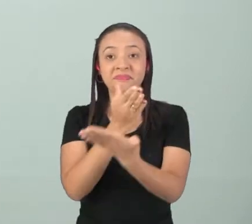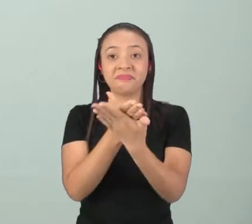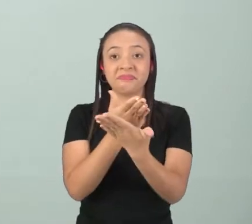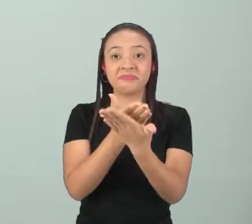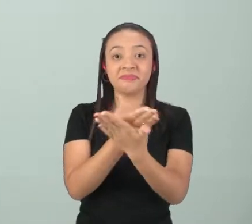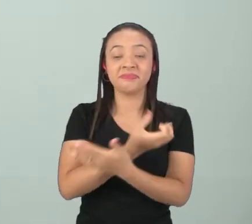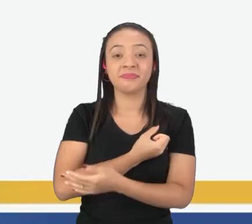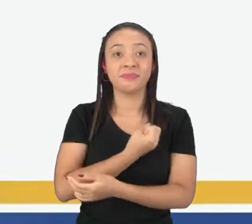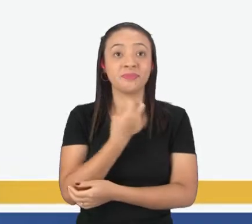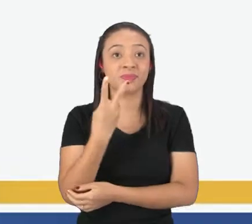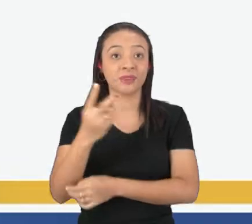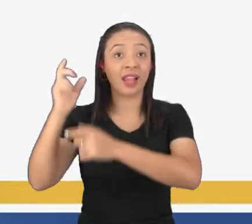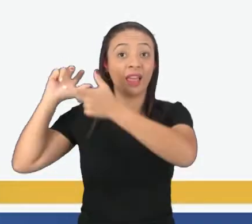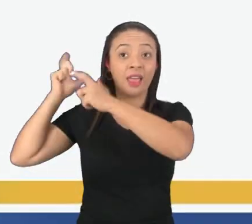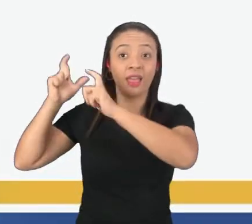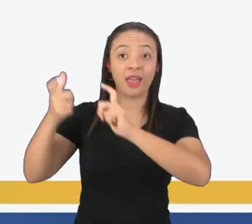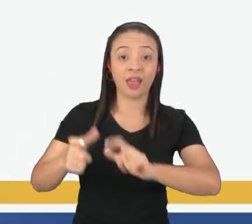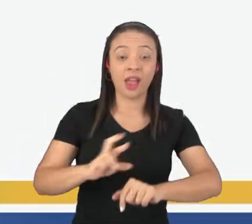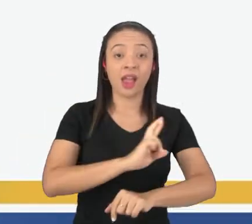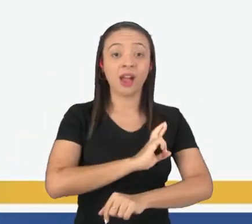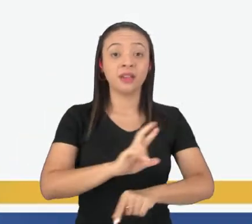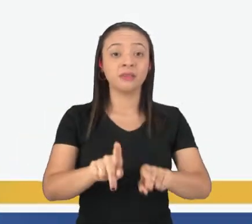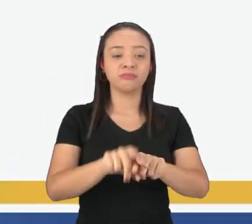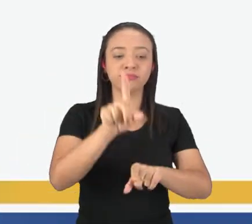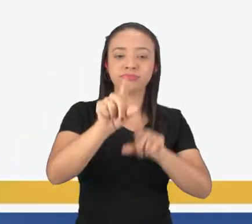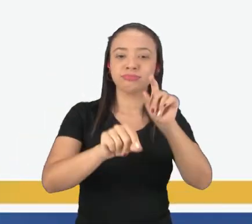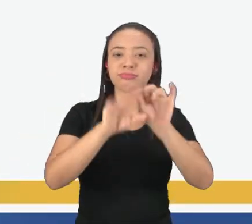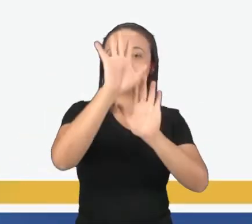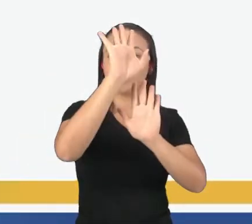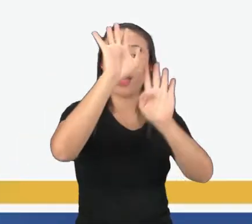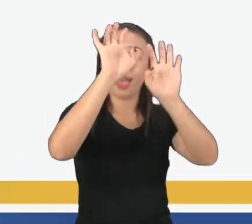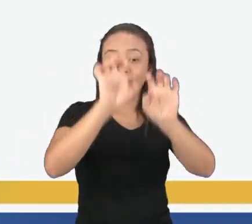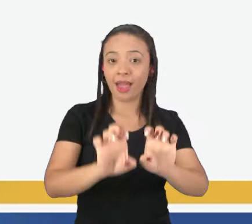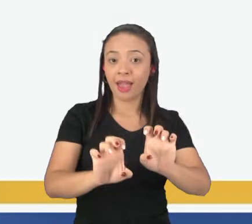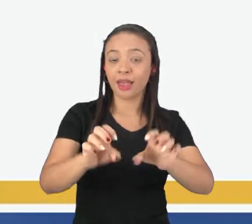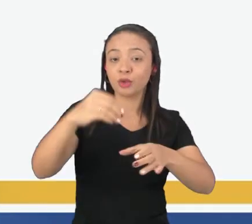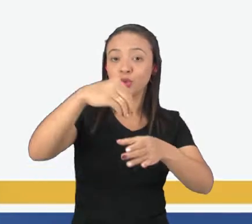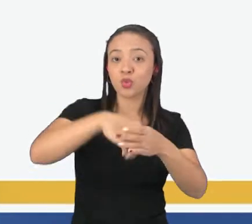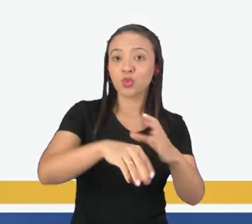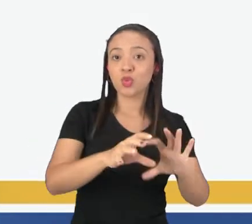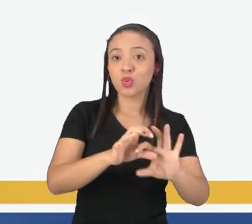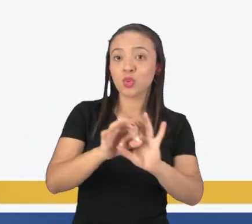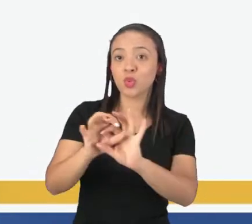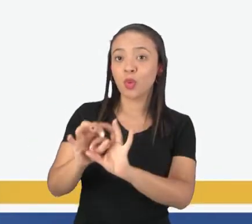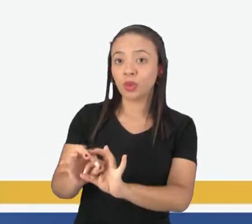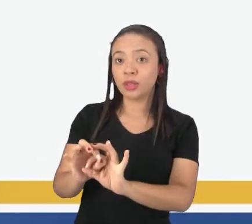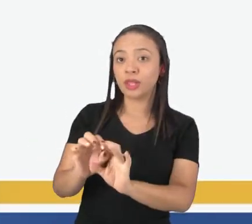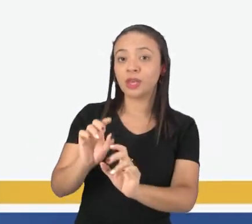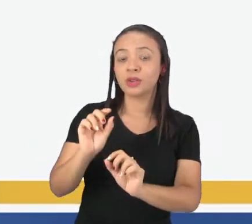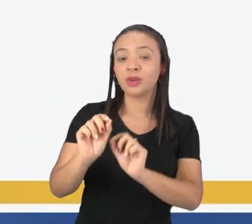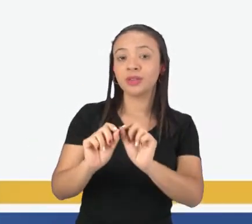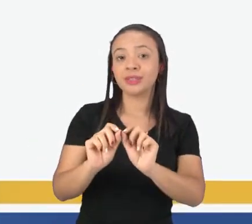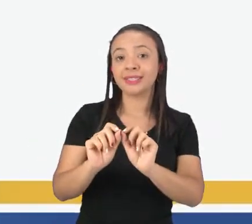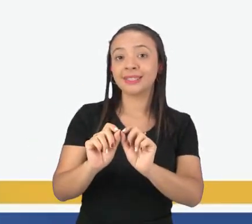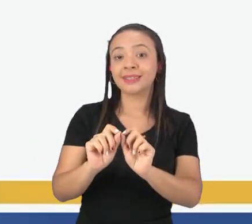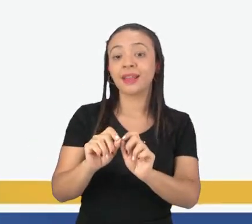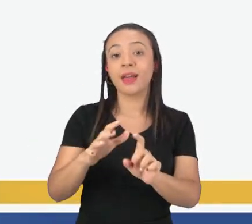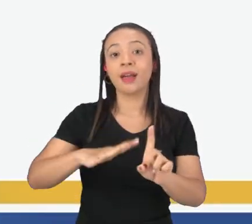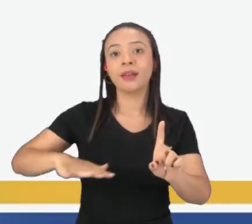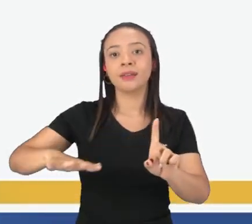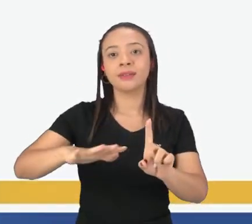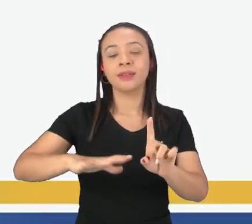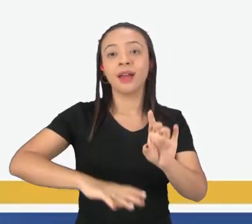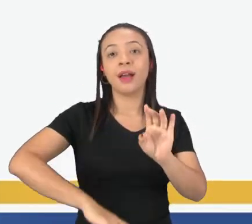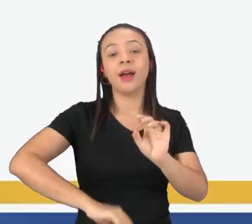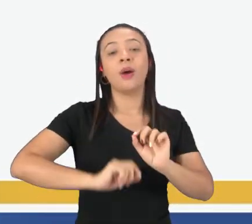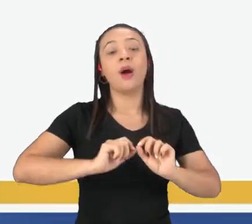aula 2, Tradições religiosas e escolhas éticas na sociedade. A ética é fundamental no